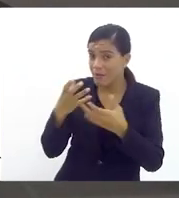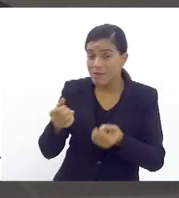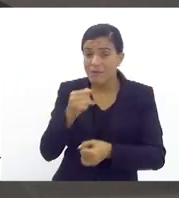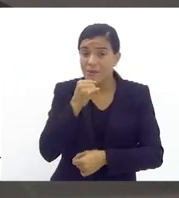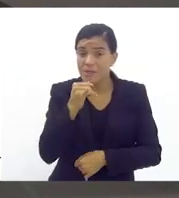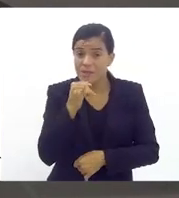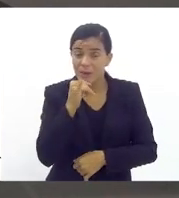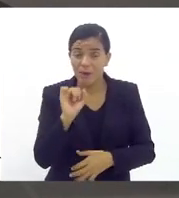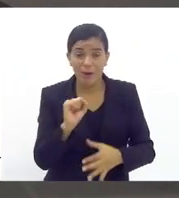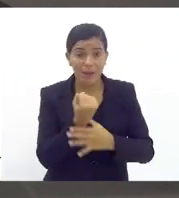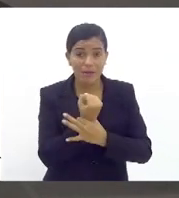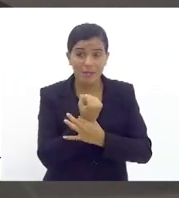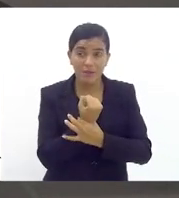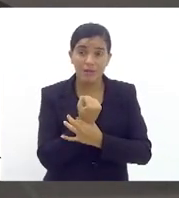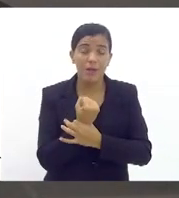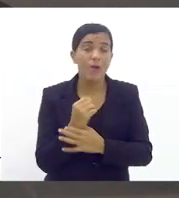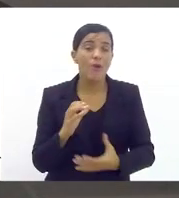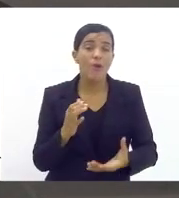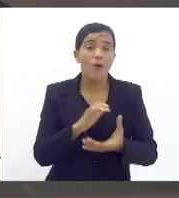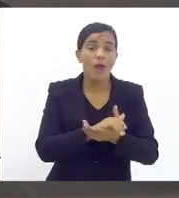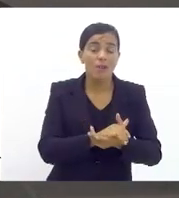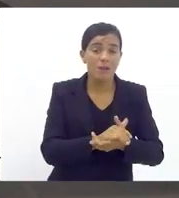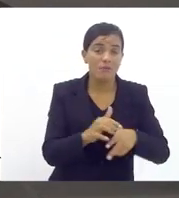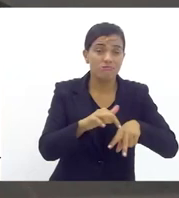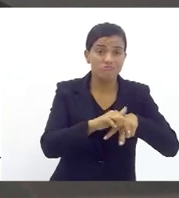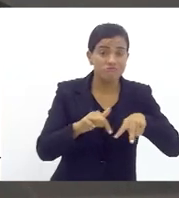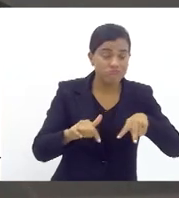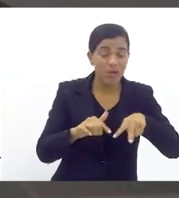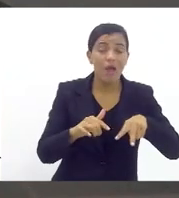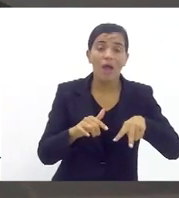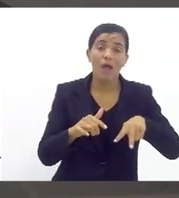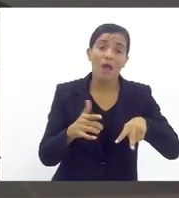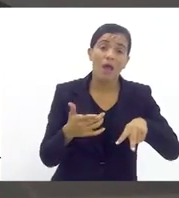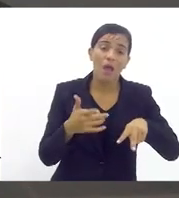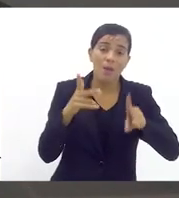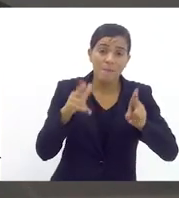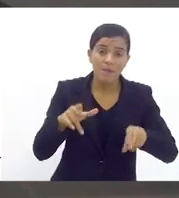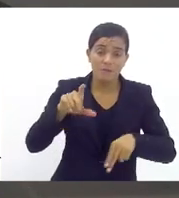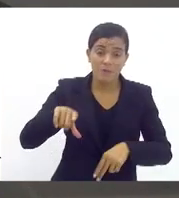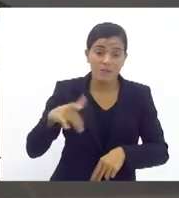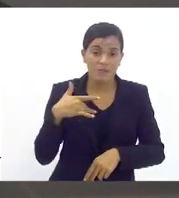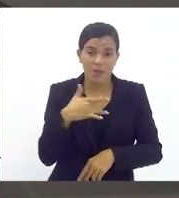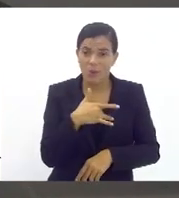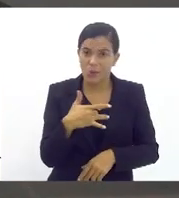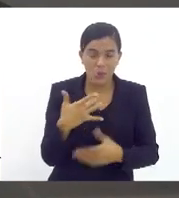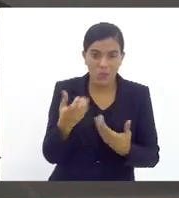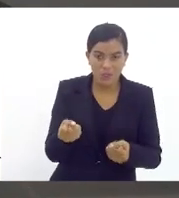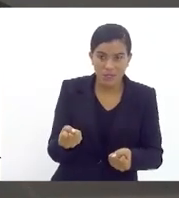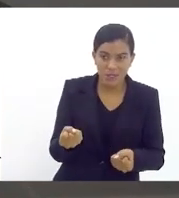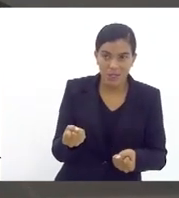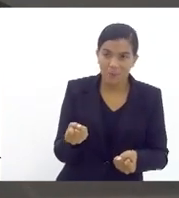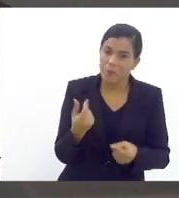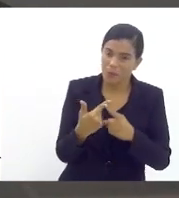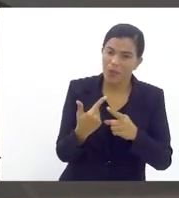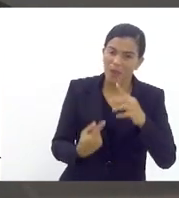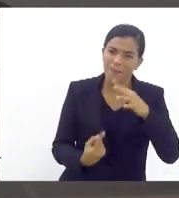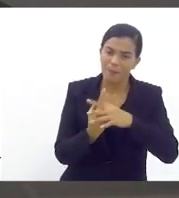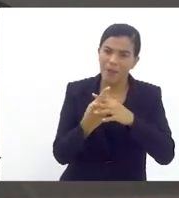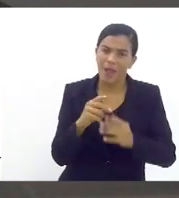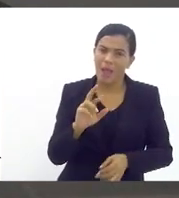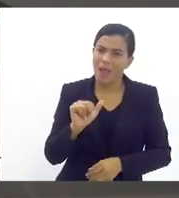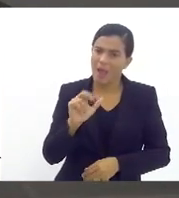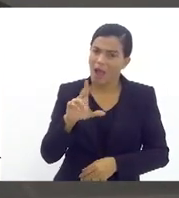exemplo, garantir para o cônjuge o mesmo direito de plano de saúde, caso tenha plano de saúde, que ainda é uma coisa muito rara para a